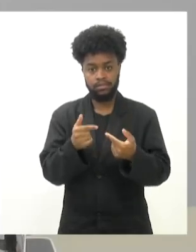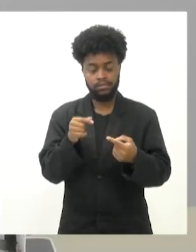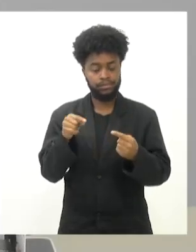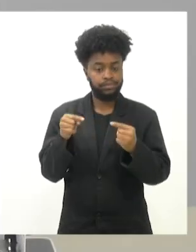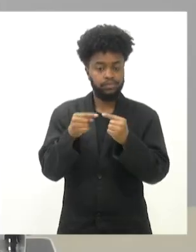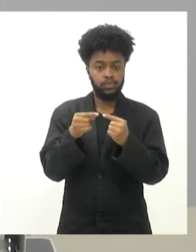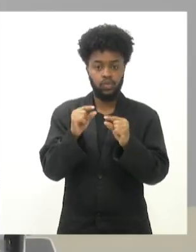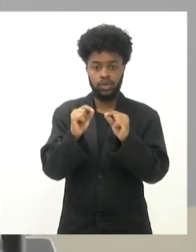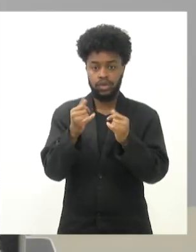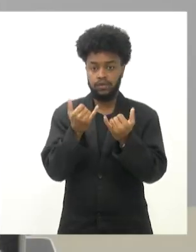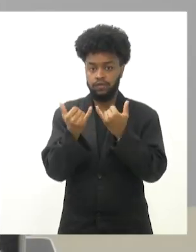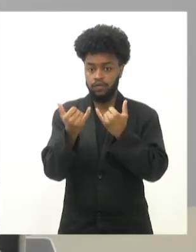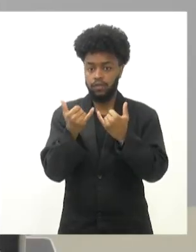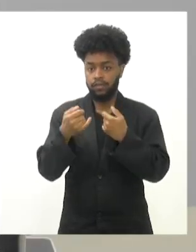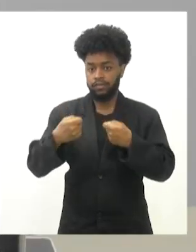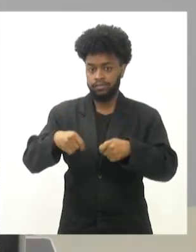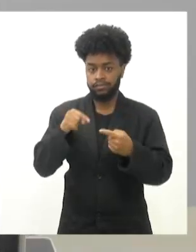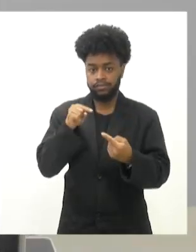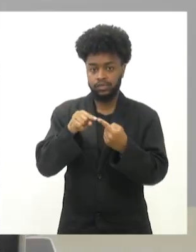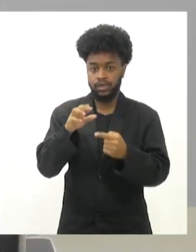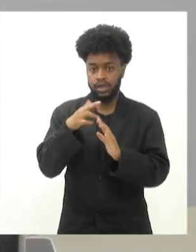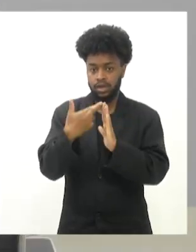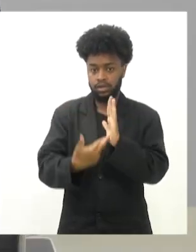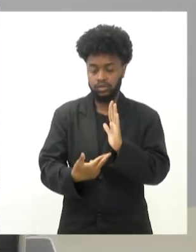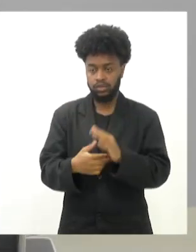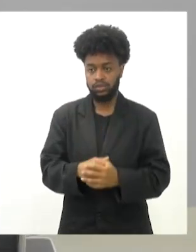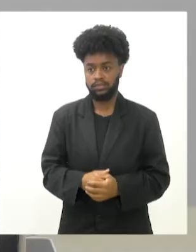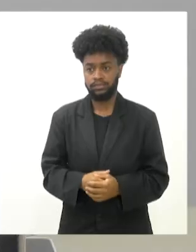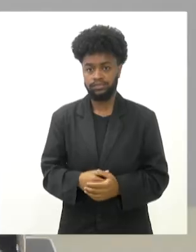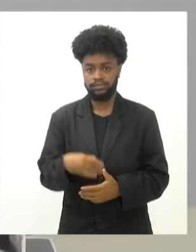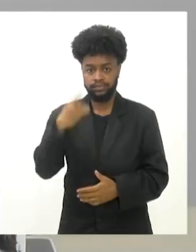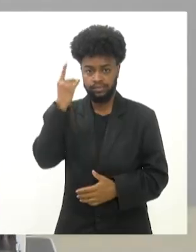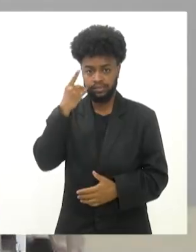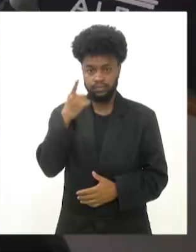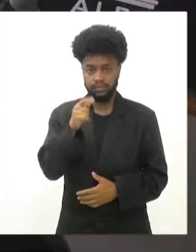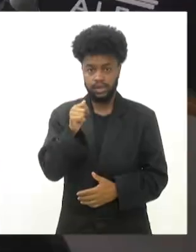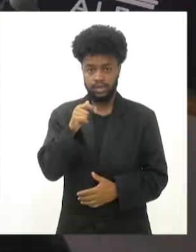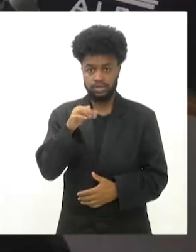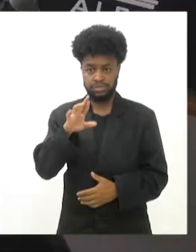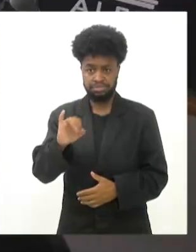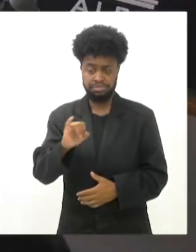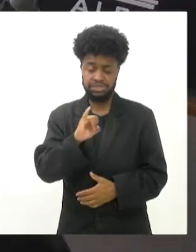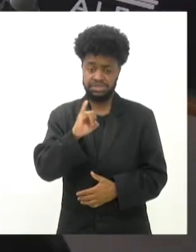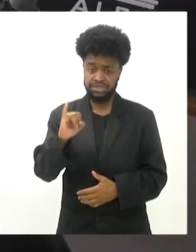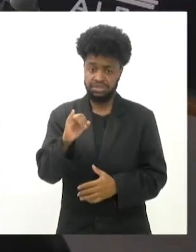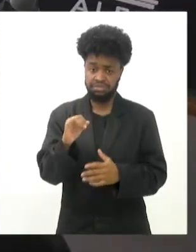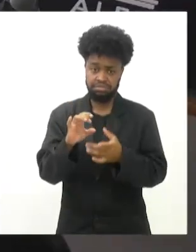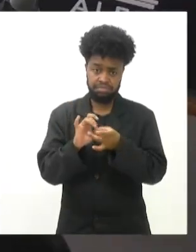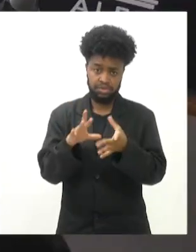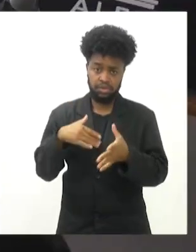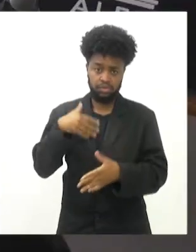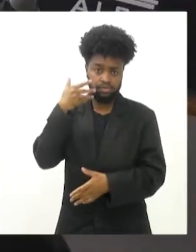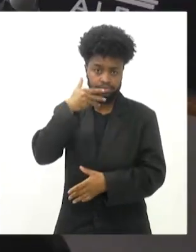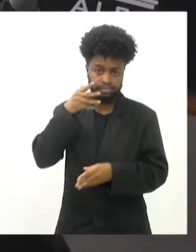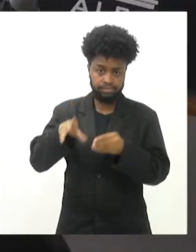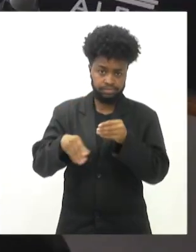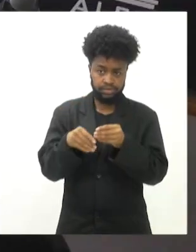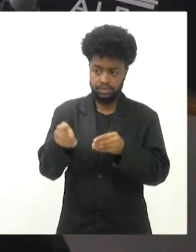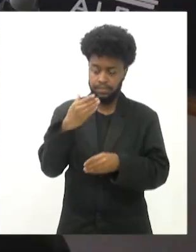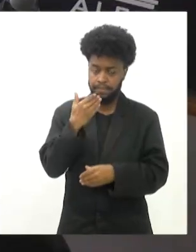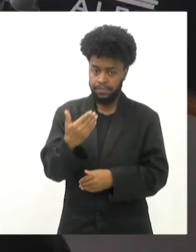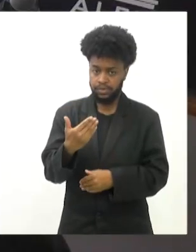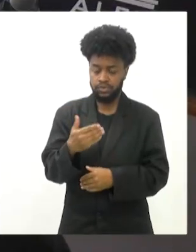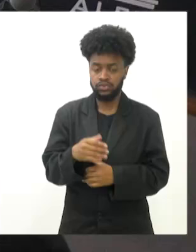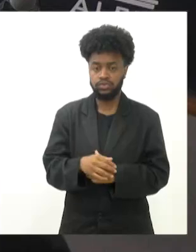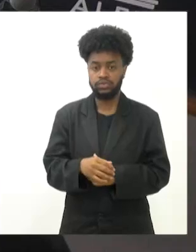informações necessárias para fazer um bom relatório. Deputado Alexandre Queiroz, me permite só fazer uma ponderação diante do encaminhamento de Vossa Excelência, já